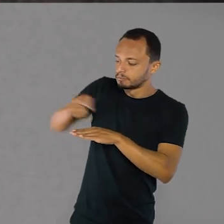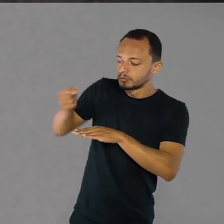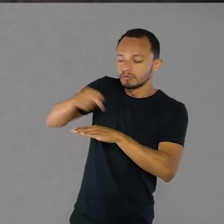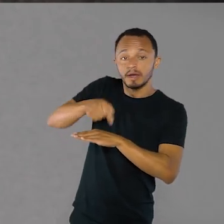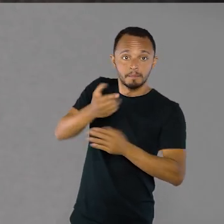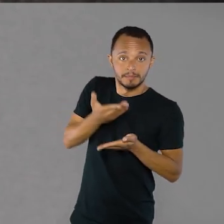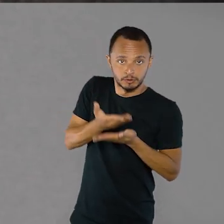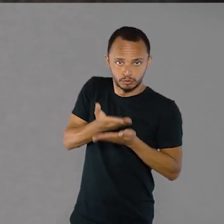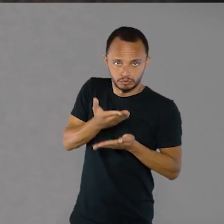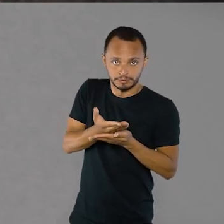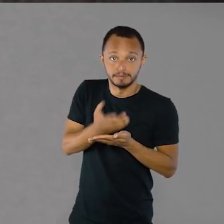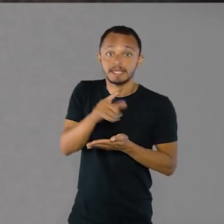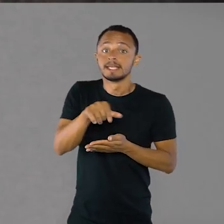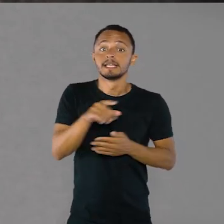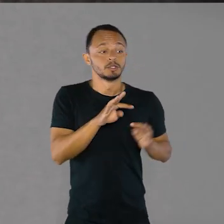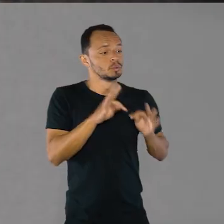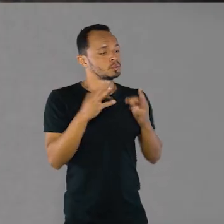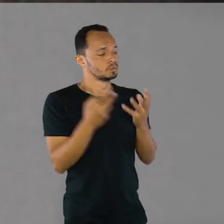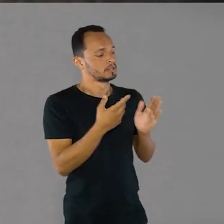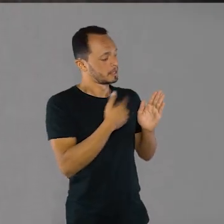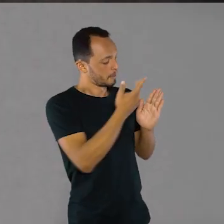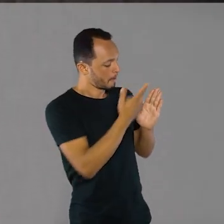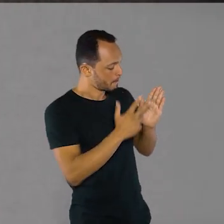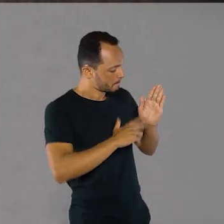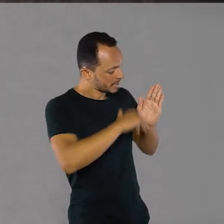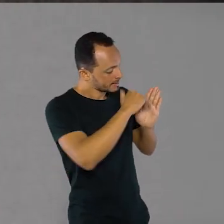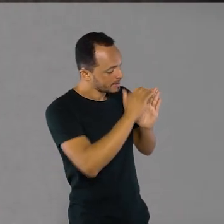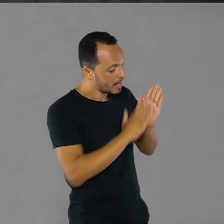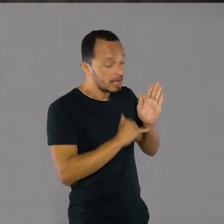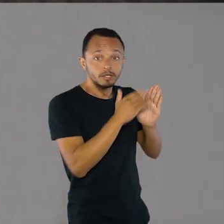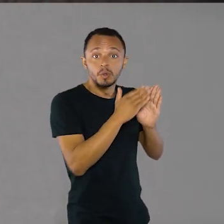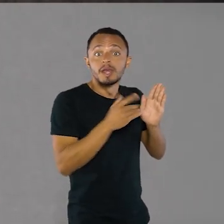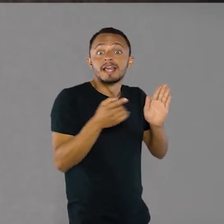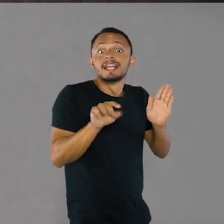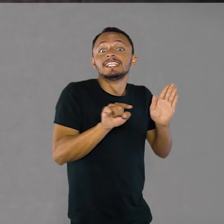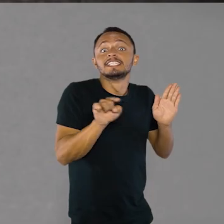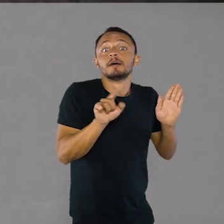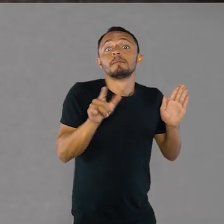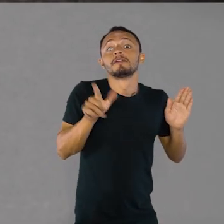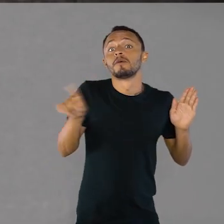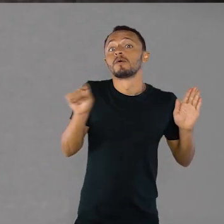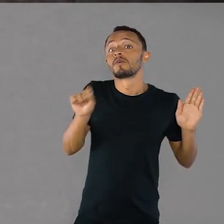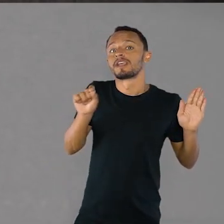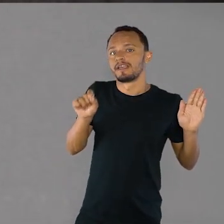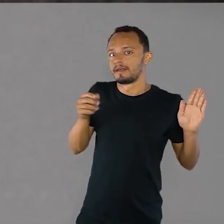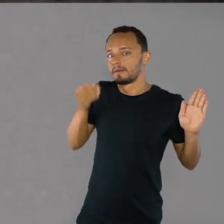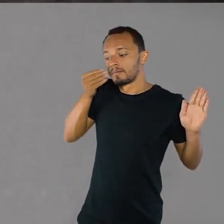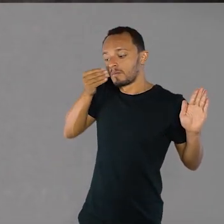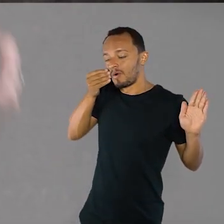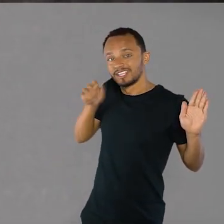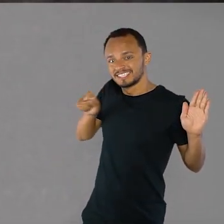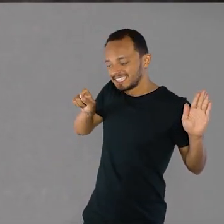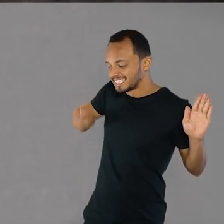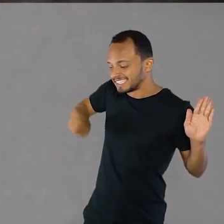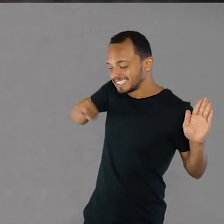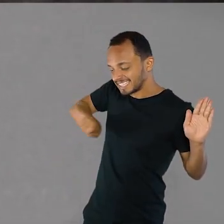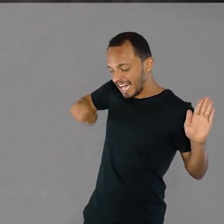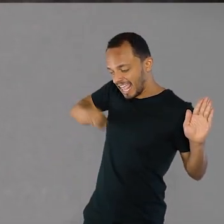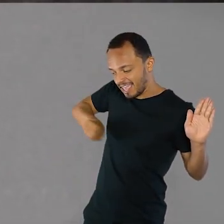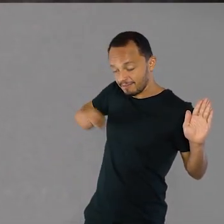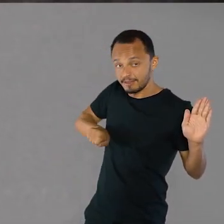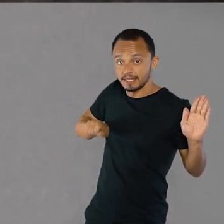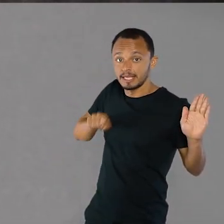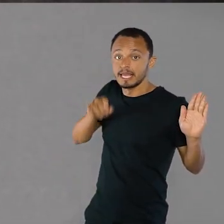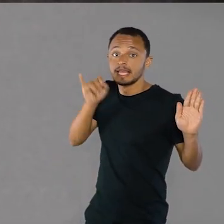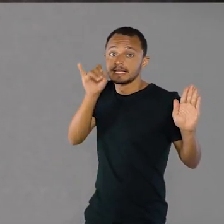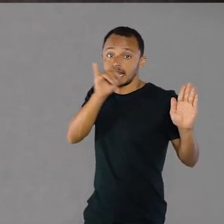e, inclusive, da família imperial, ele também publica um livro em Florença, em italiano e português. E eu vou aqui lembrar de